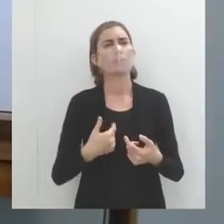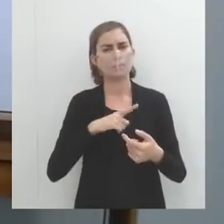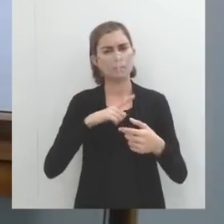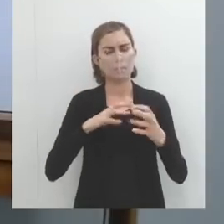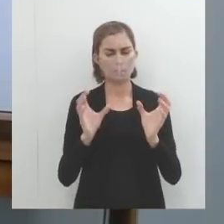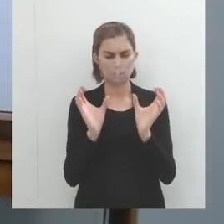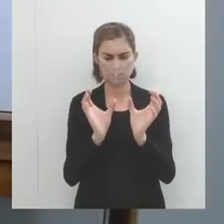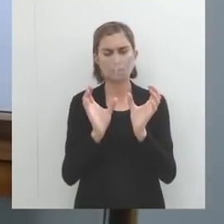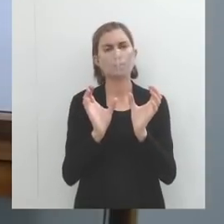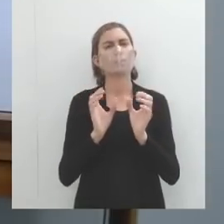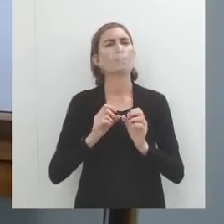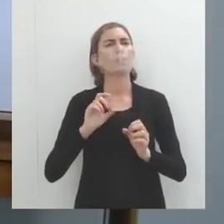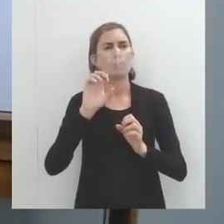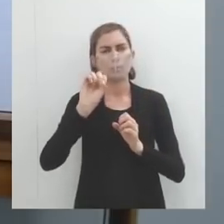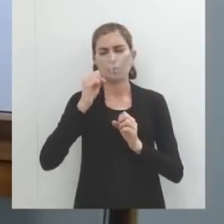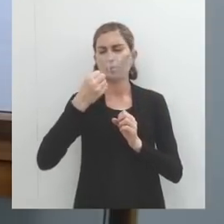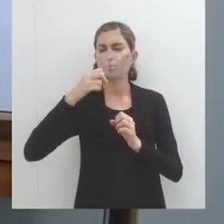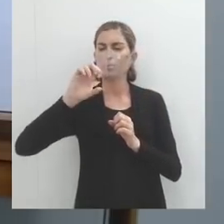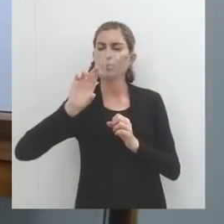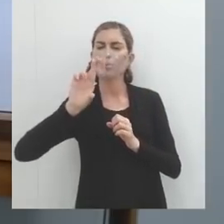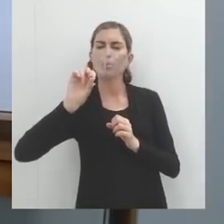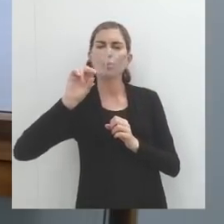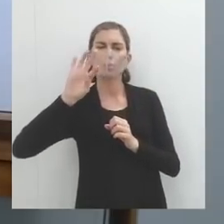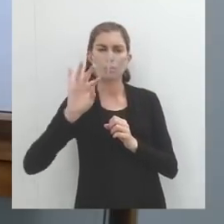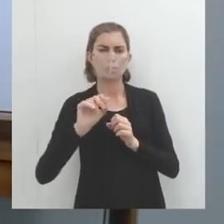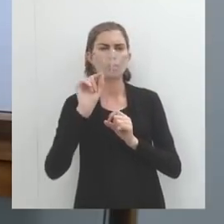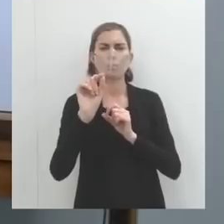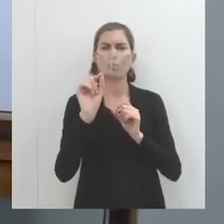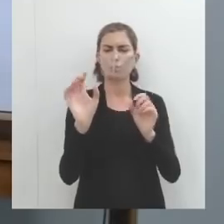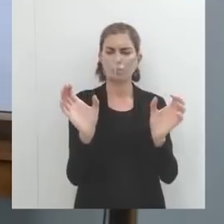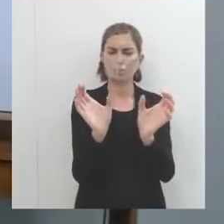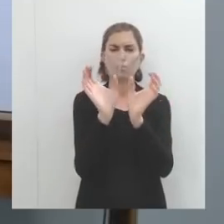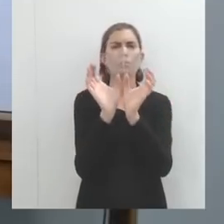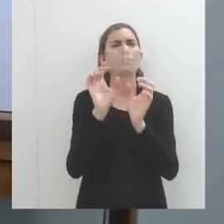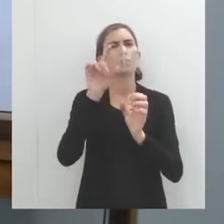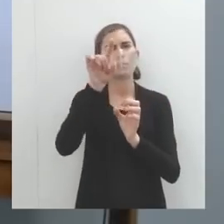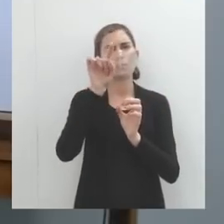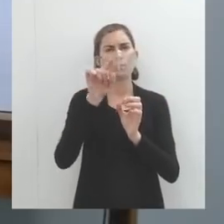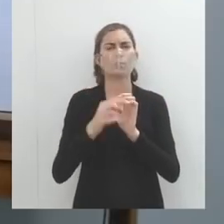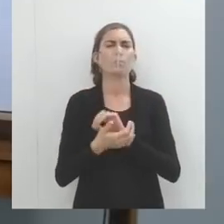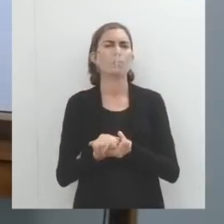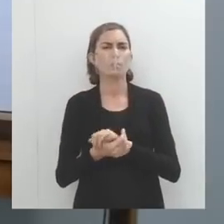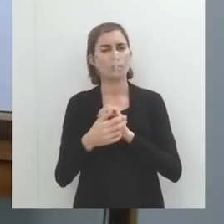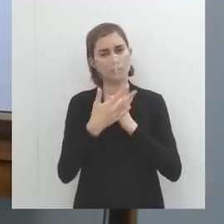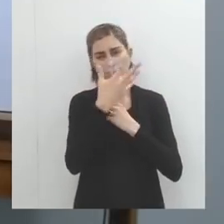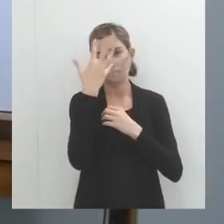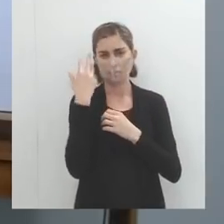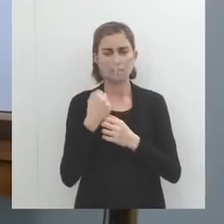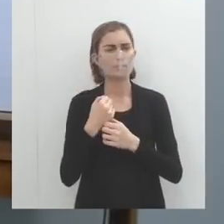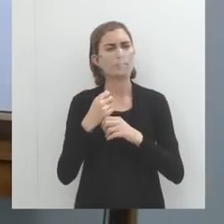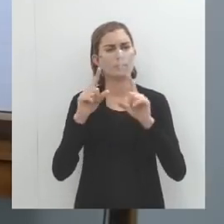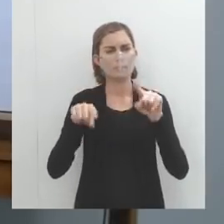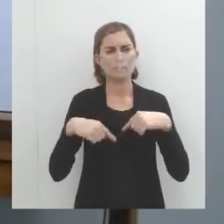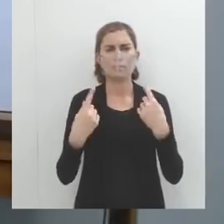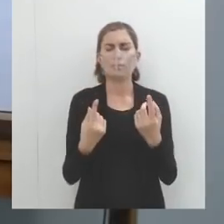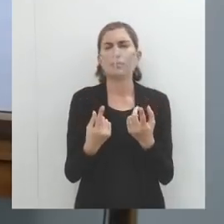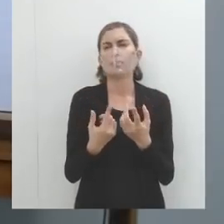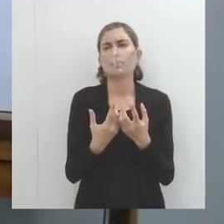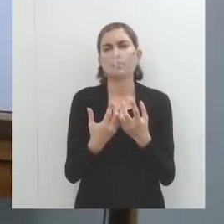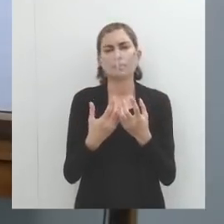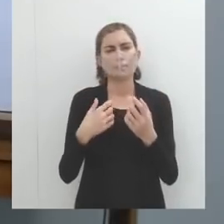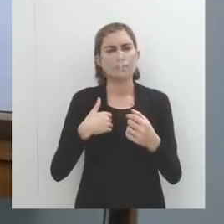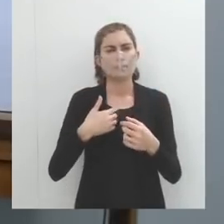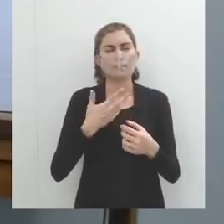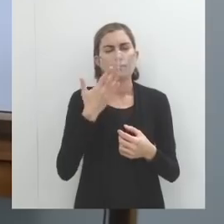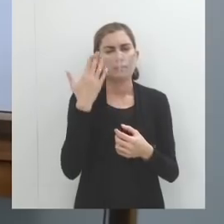saco escrotal ou escroto. O danado do saco escrotal ou escroto, muita gente esquece que, assim, quando a